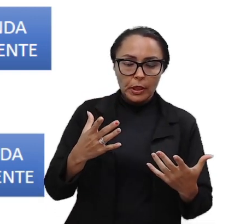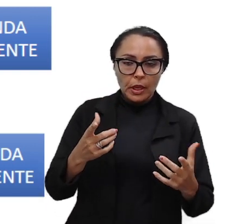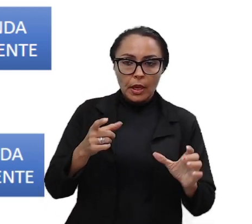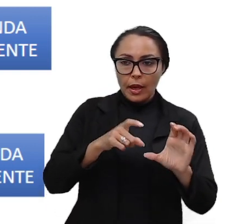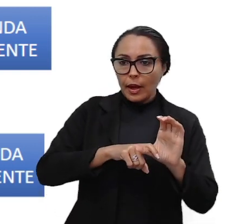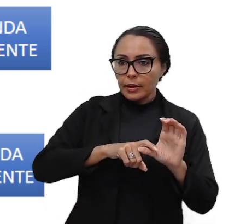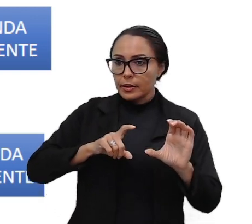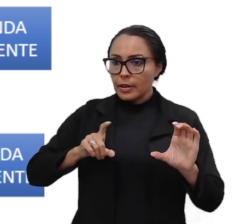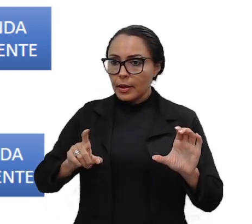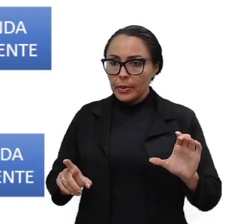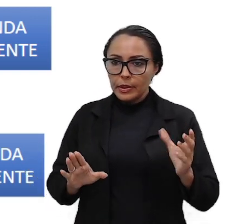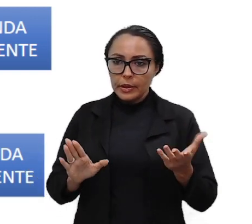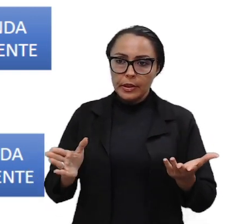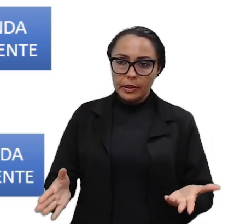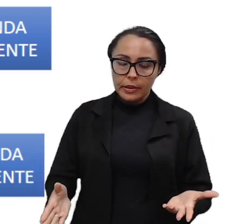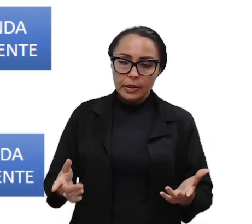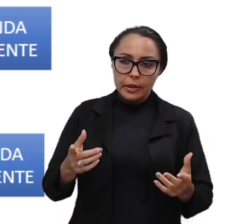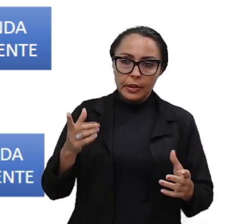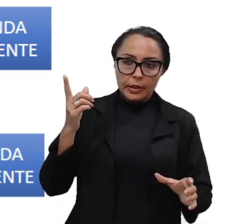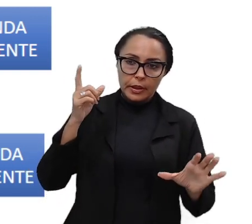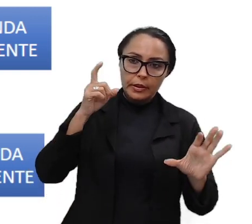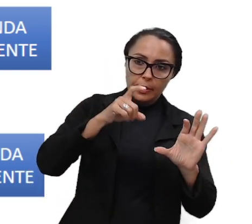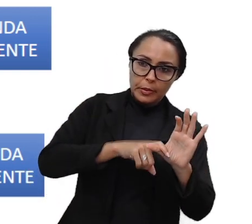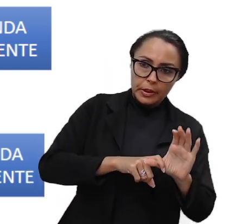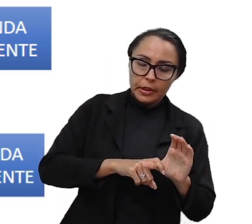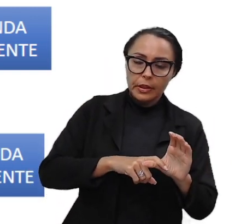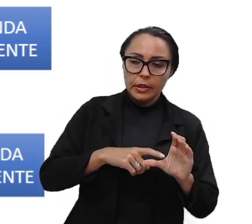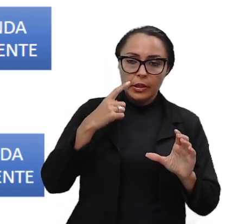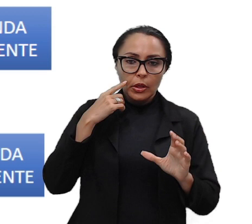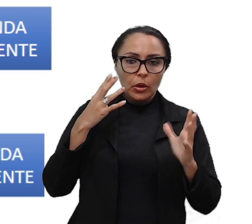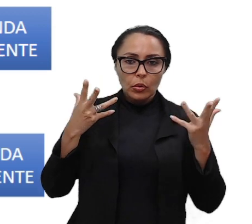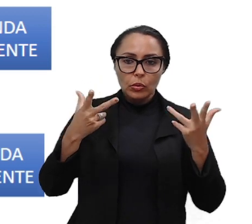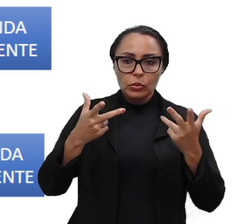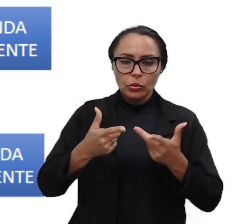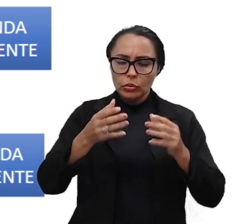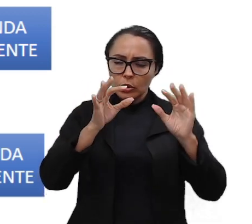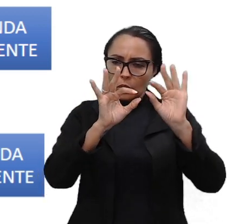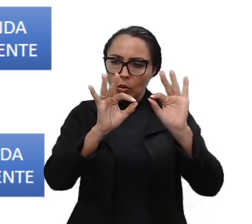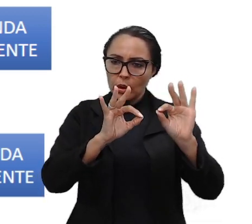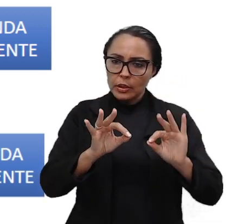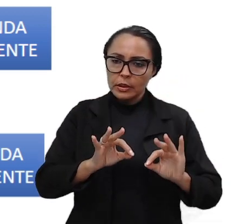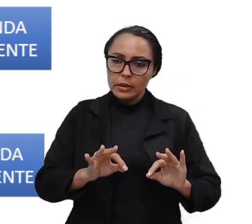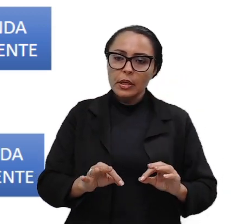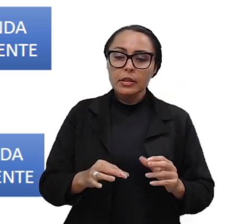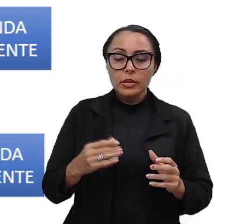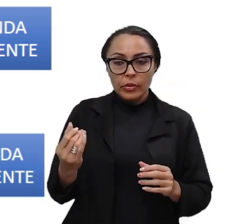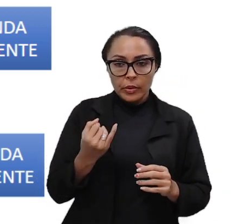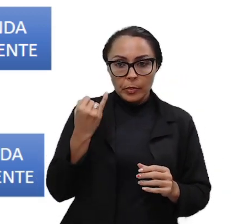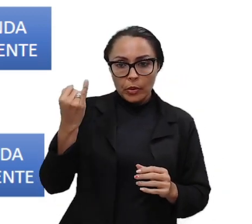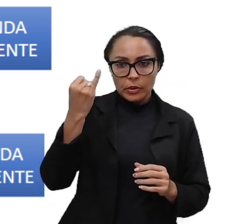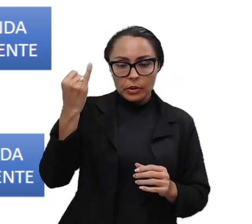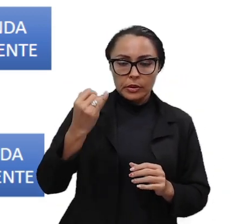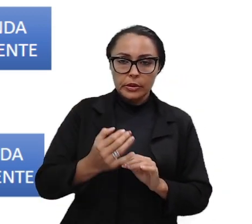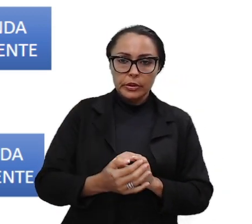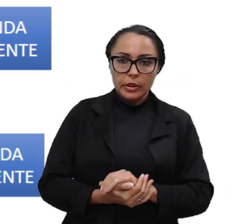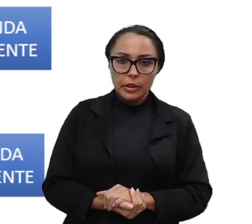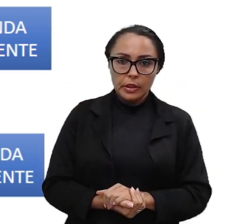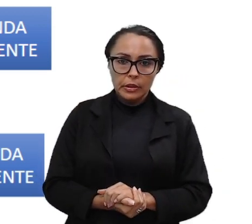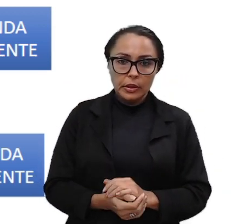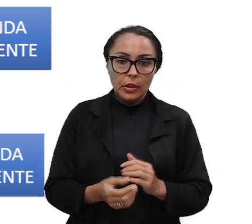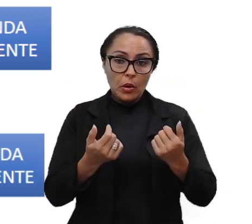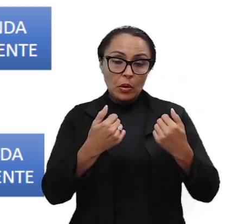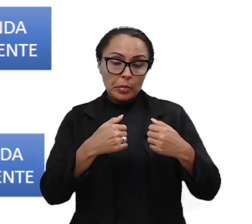demanda dependente, com o produto final e todos os componentes necessários para produzir esse produto final. Então, se eu